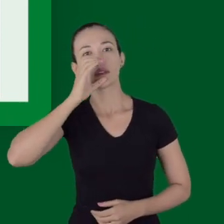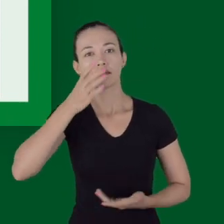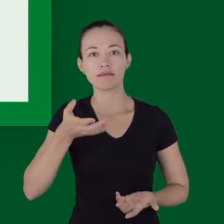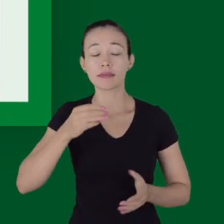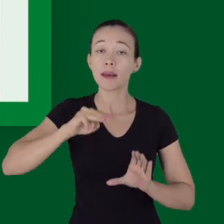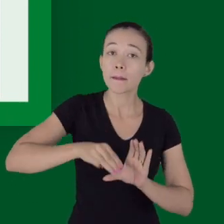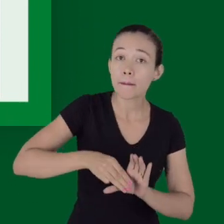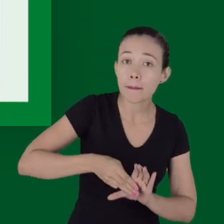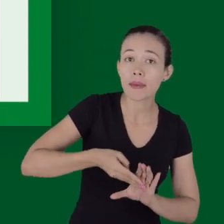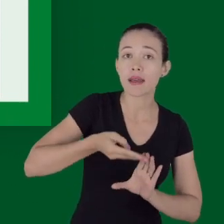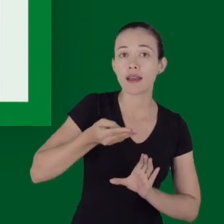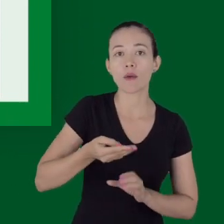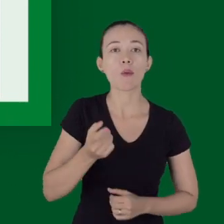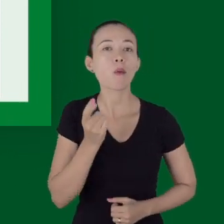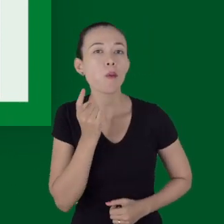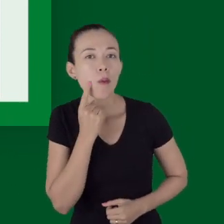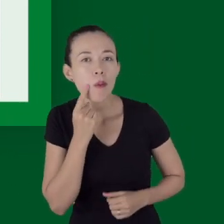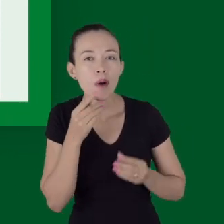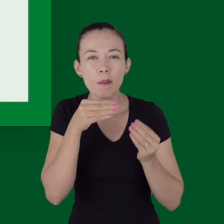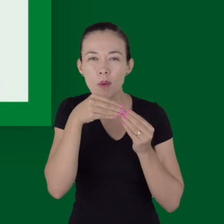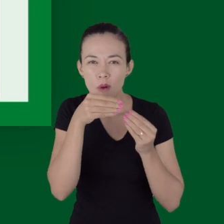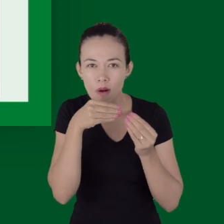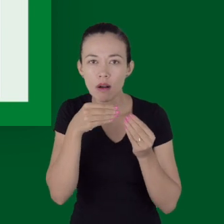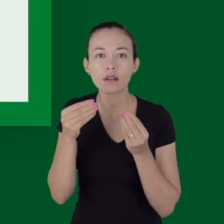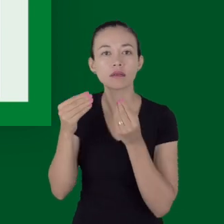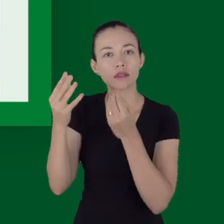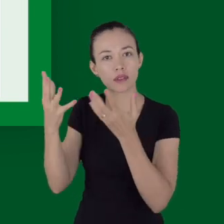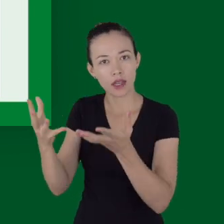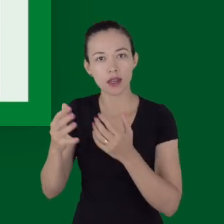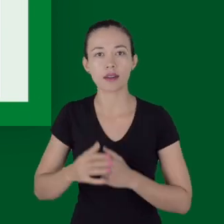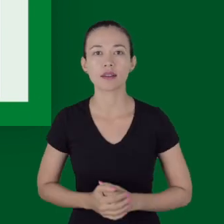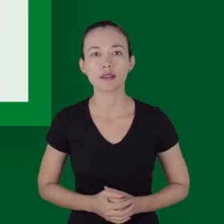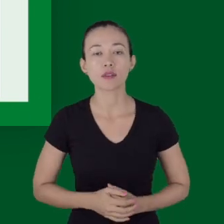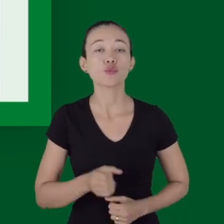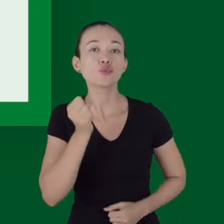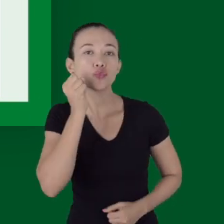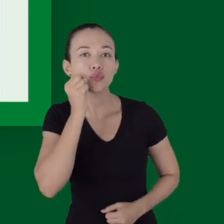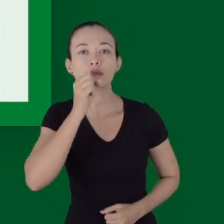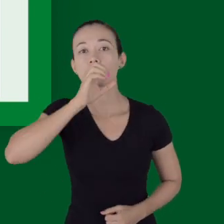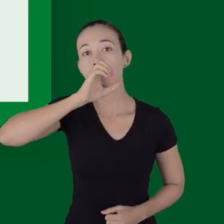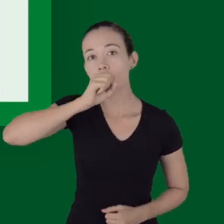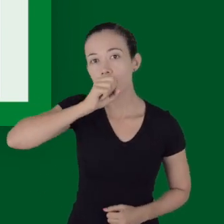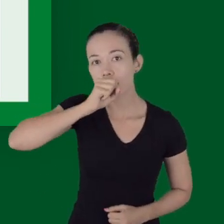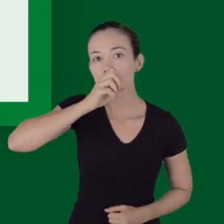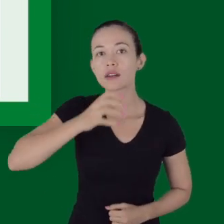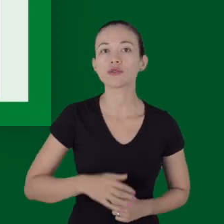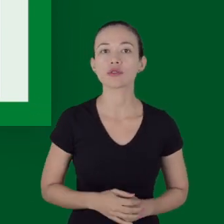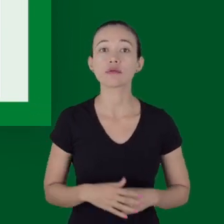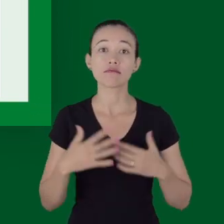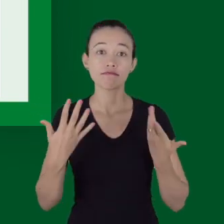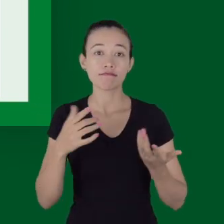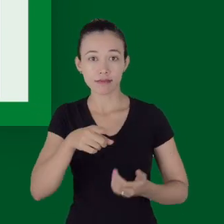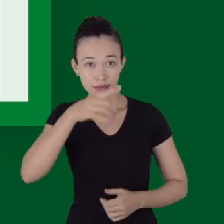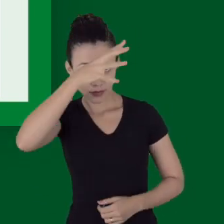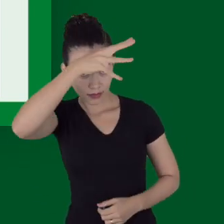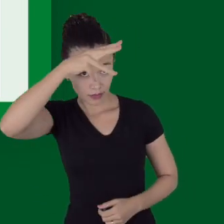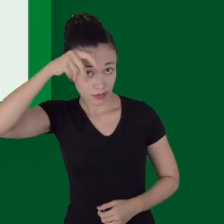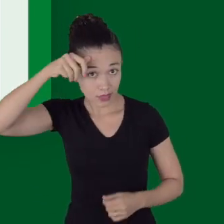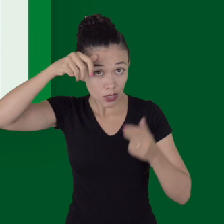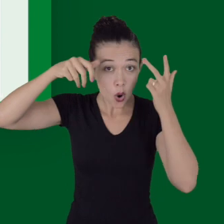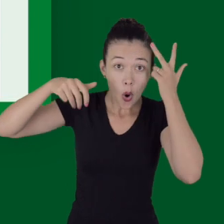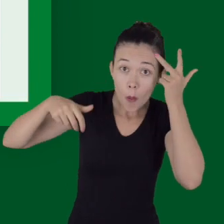beber, ou mel, ou 3 balas moles, ou um copo de suco de laranja, ou um copo de